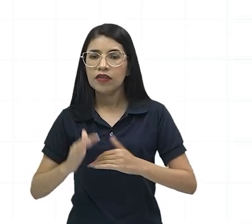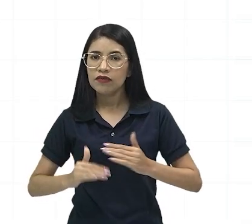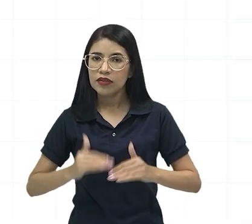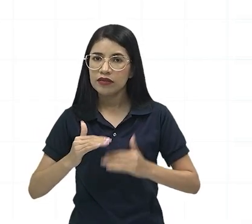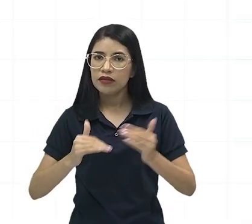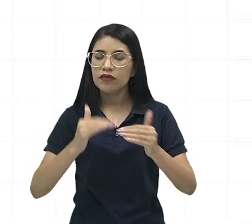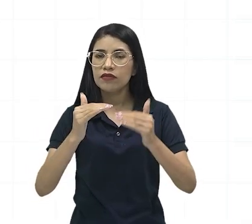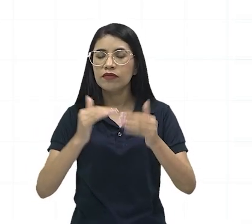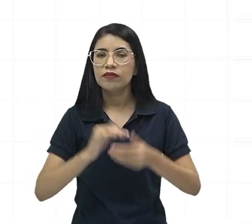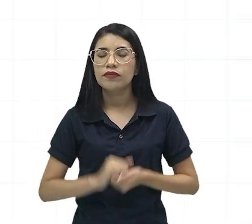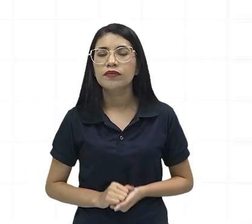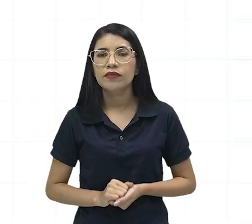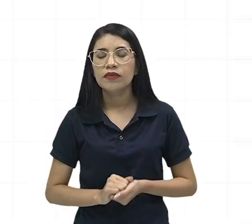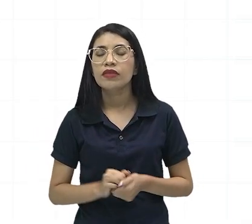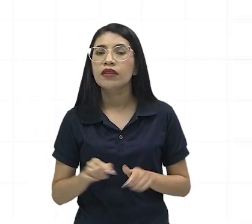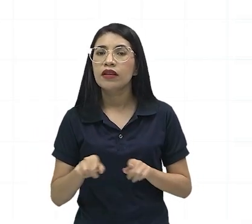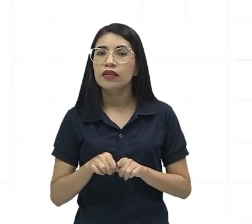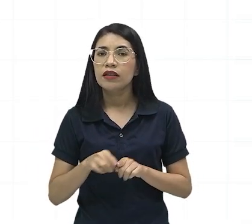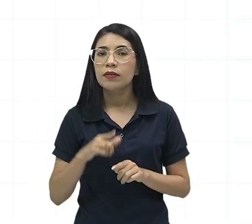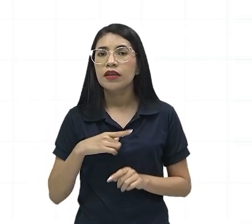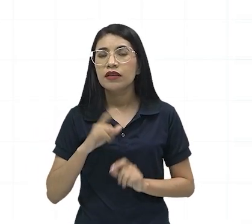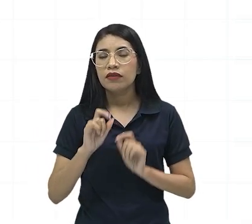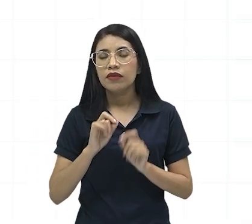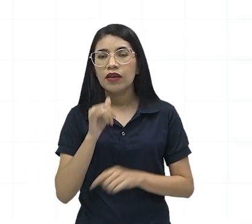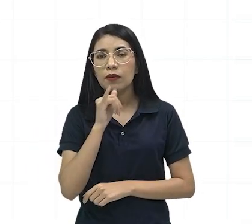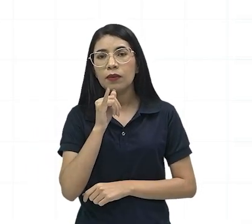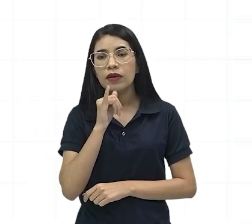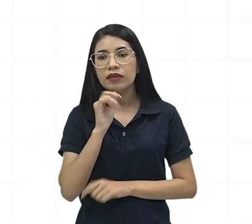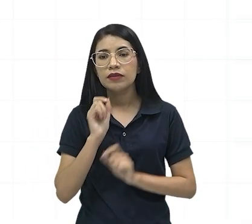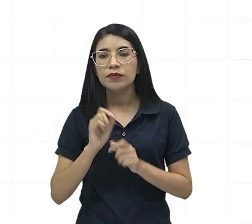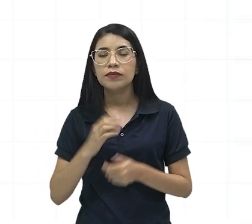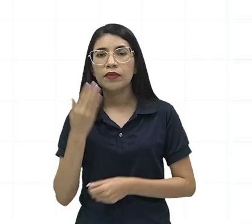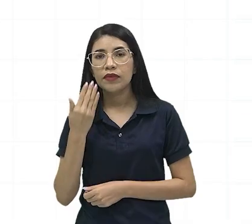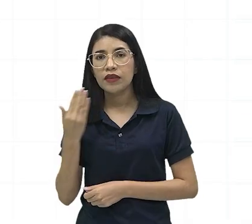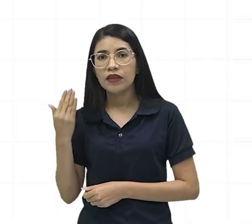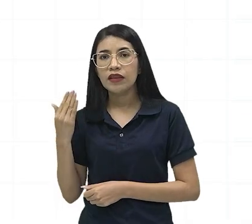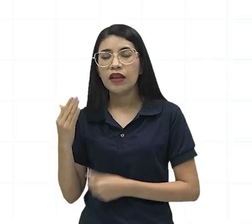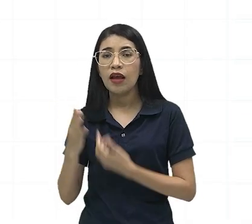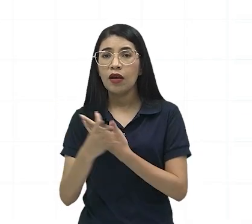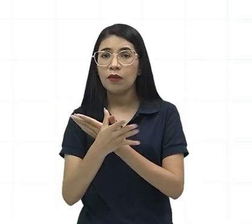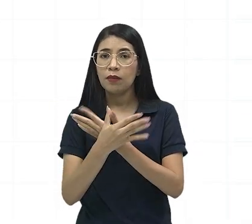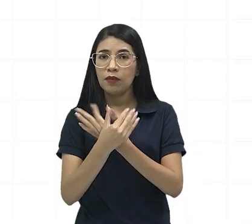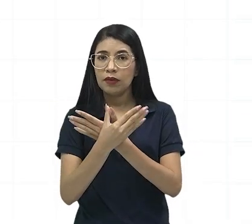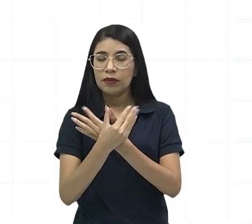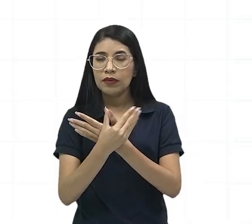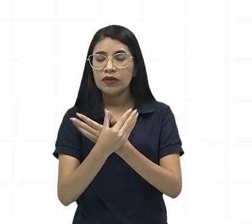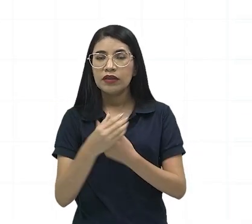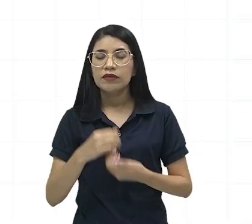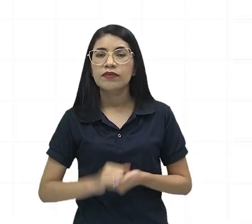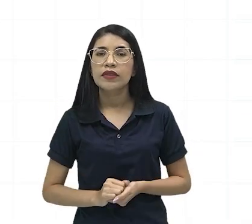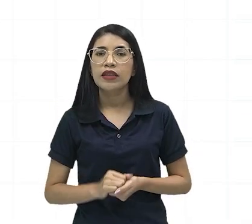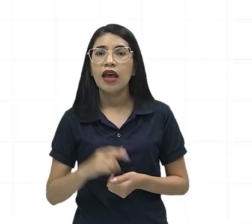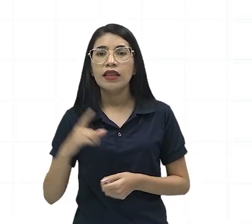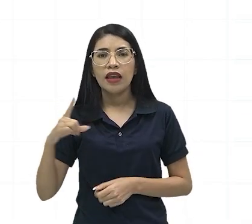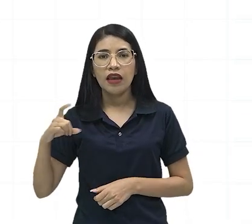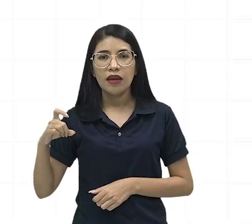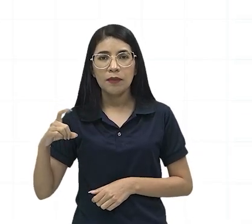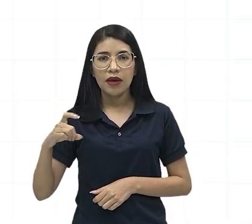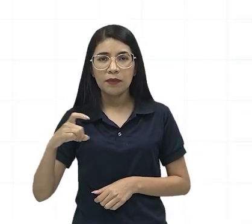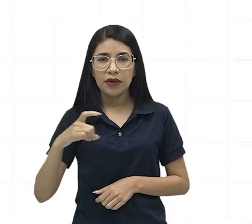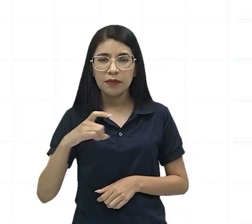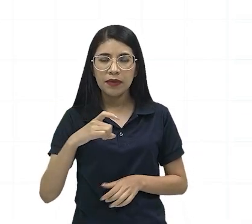desenvolvimento. E também temos aí o exemplo de uma borboleta, né, em que ela vai passar também